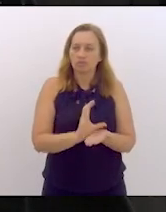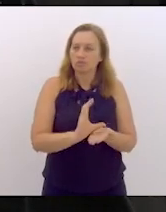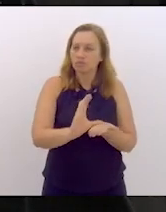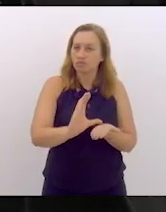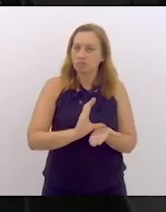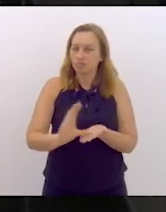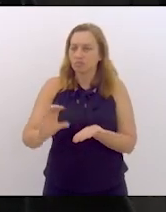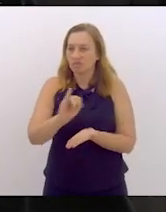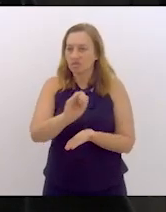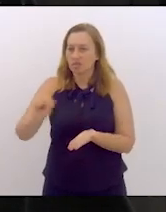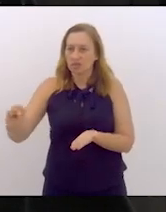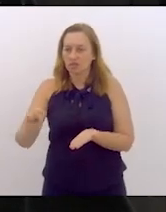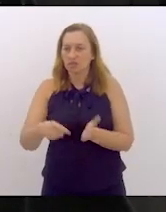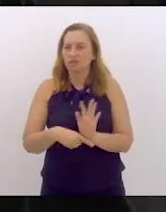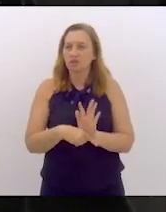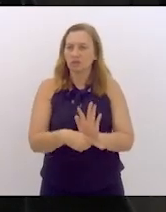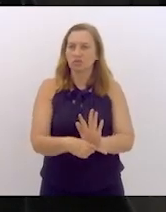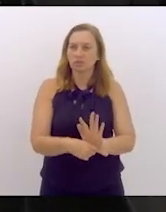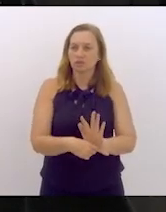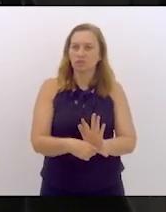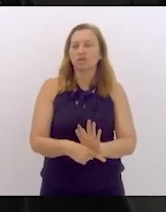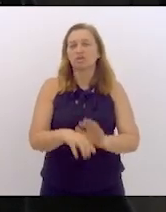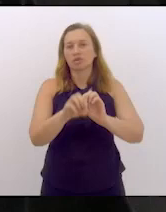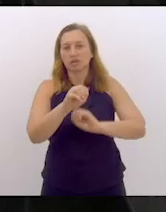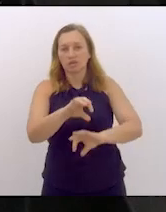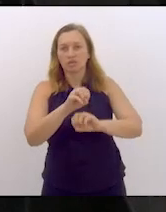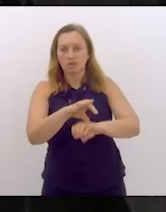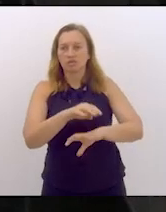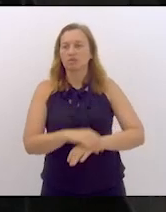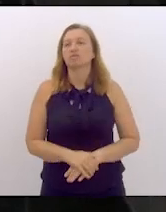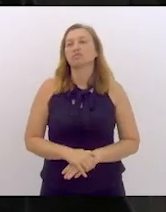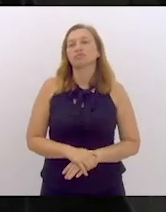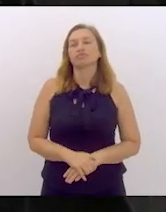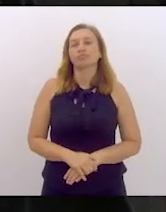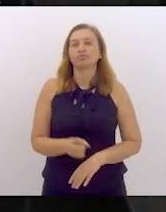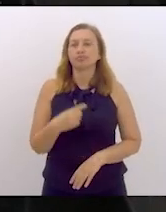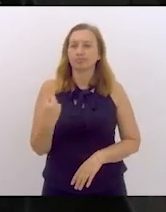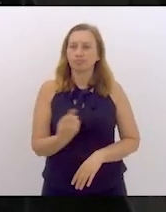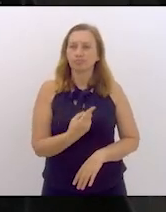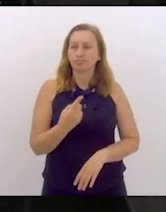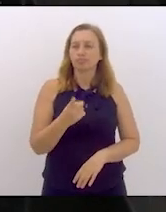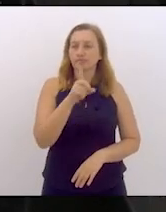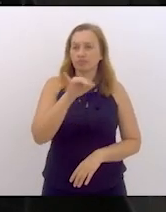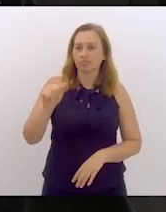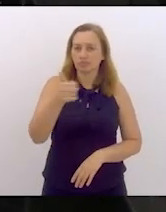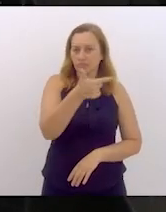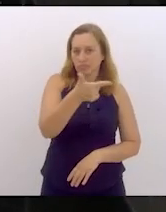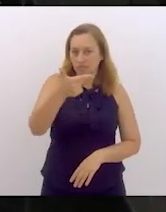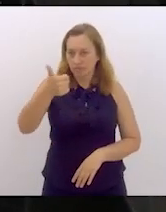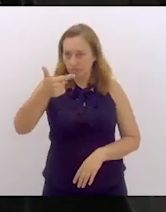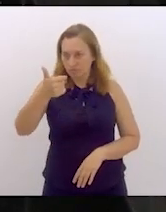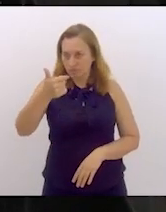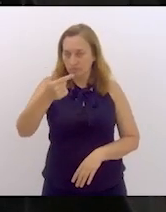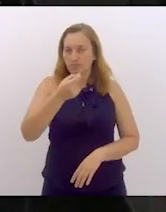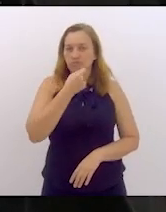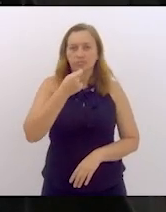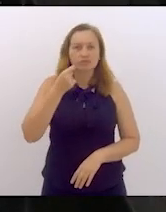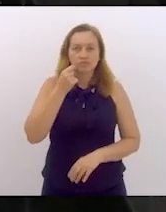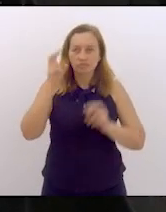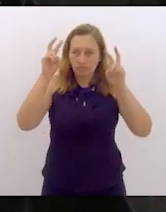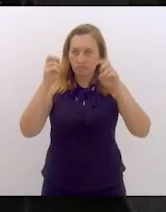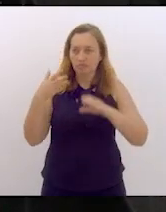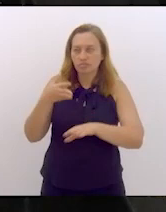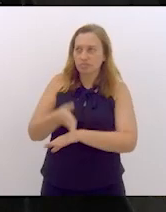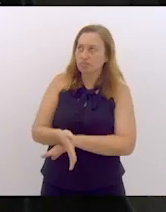para atendimento às condicionalidades educacionais hora é nós estamos no dia doze de Setembro a matéria